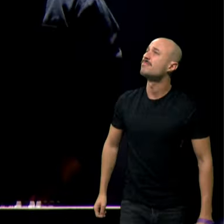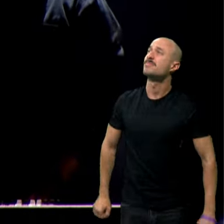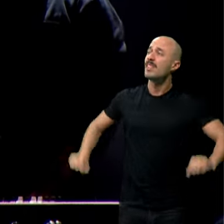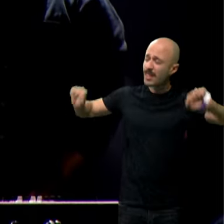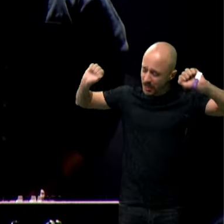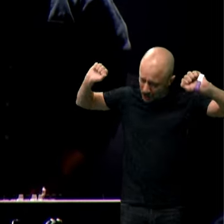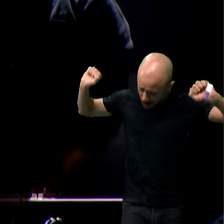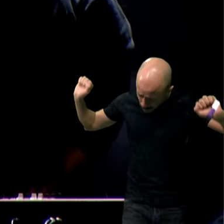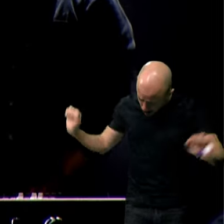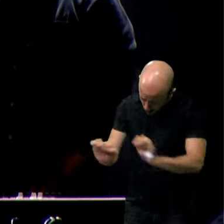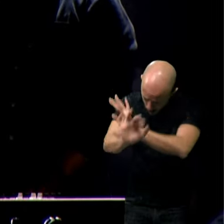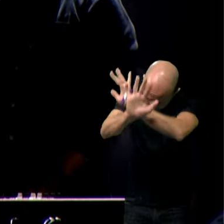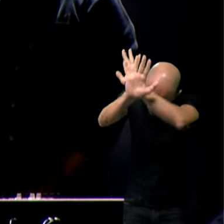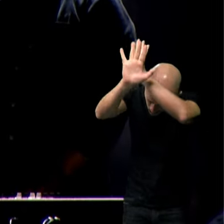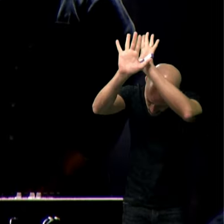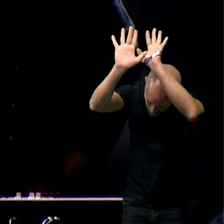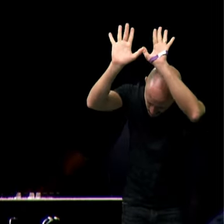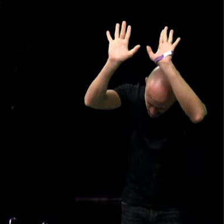seja